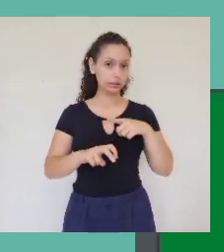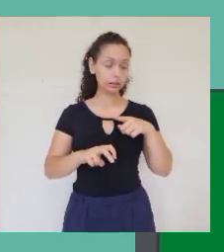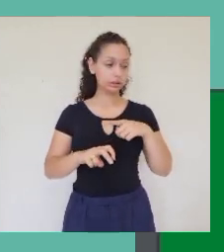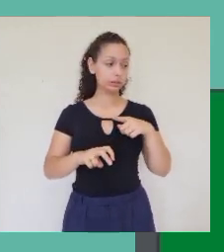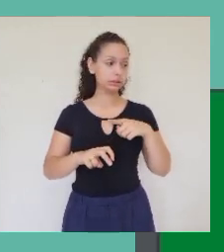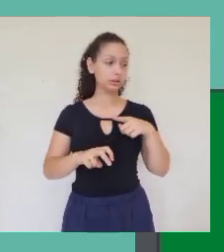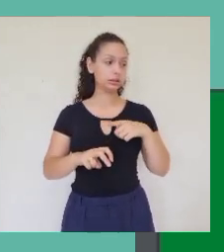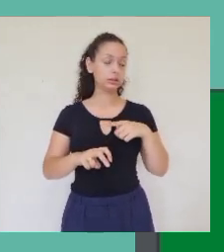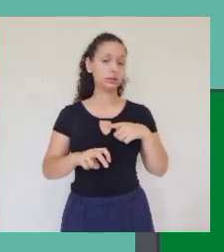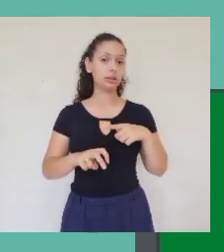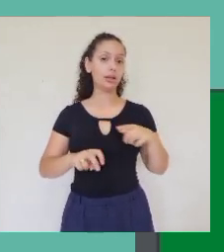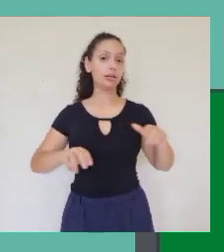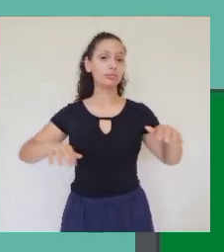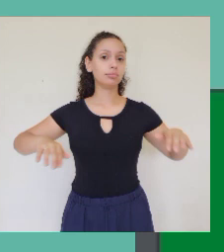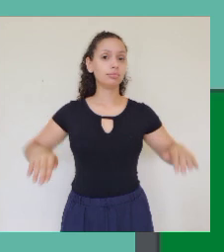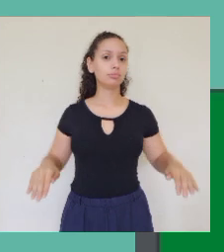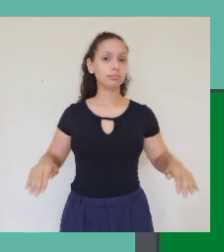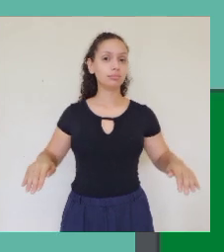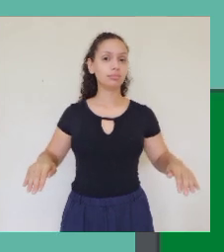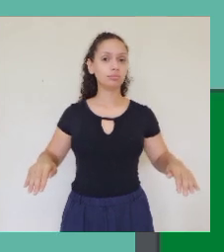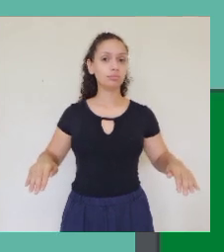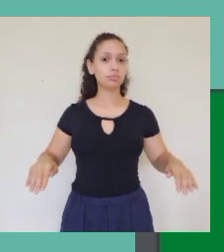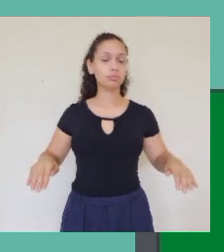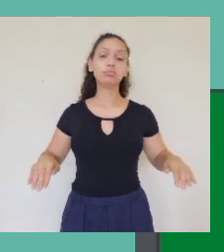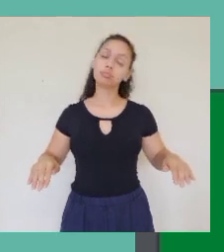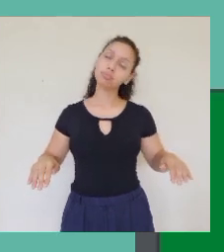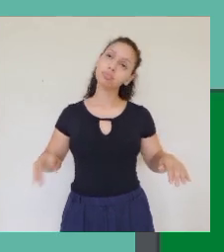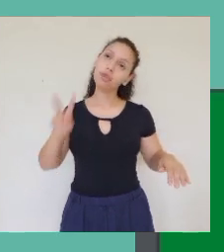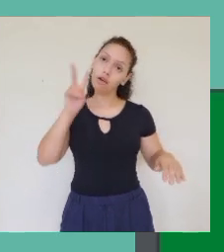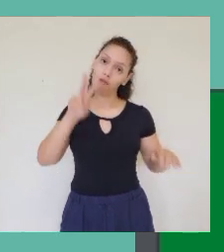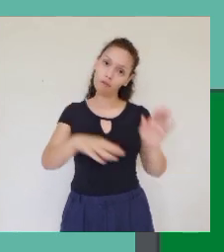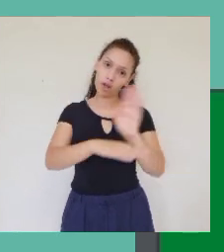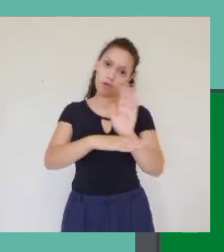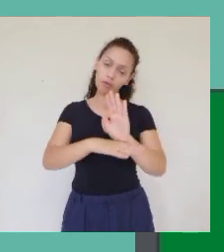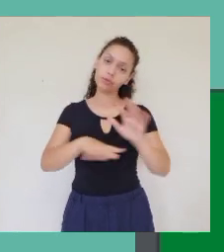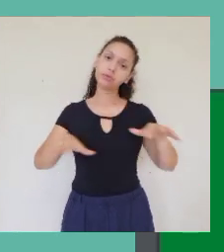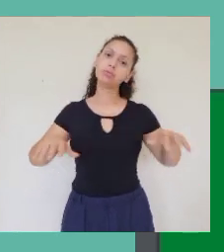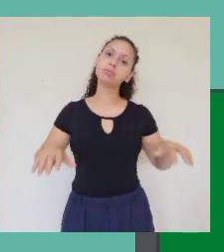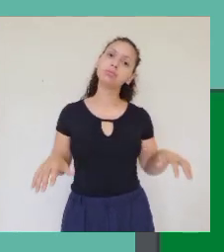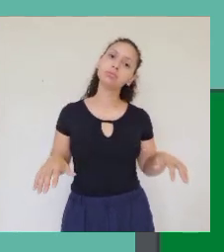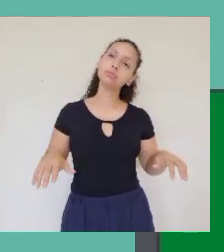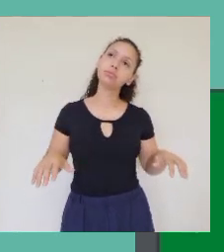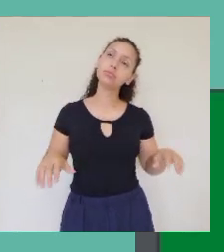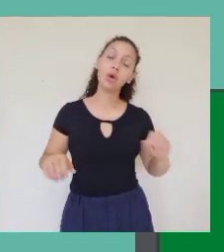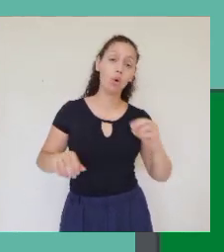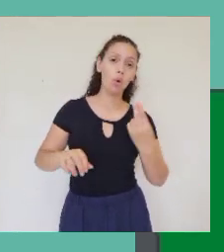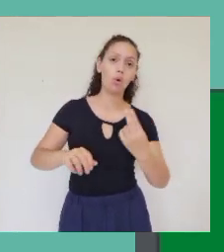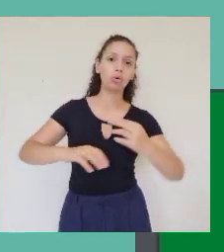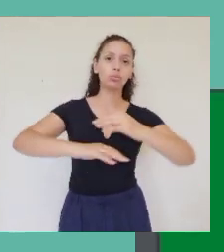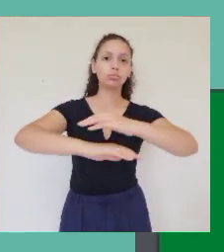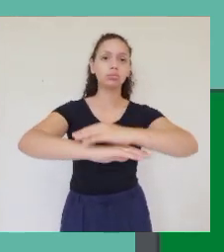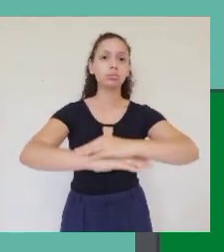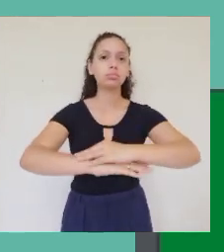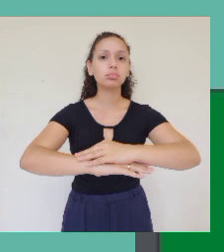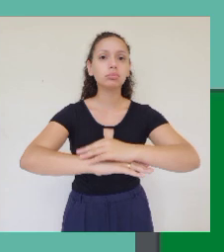você pode deixar eles apoiados, pode apoiar eles na mesa também.